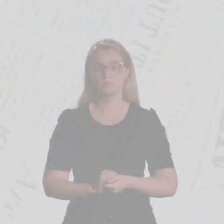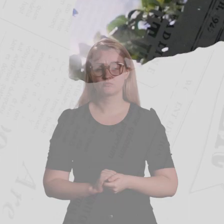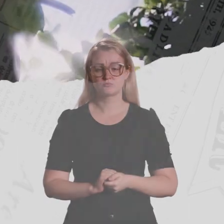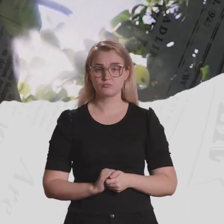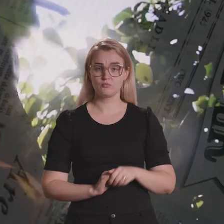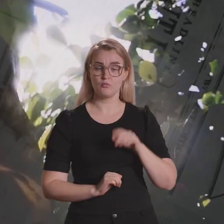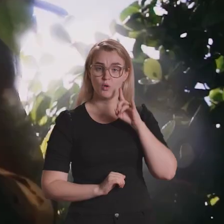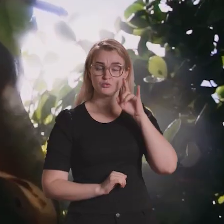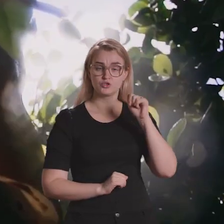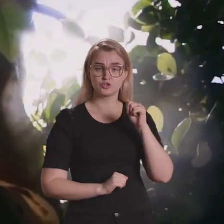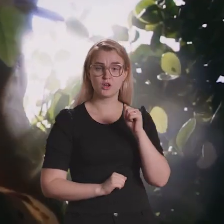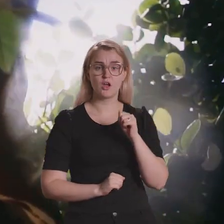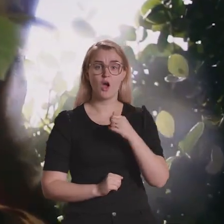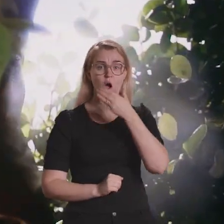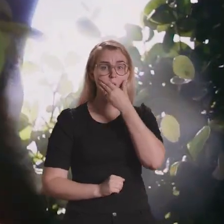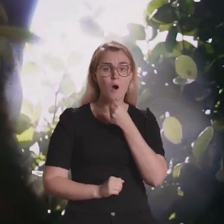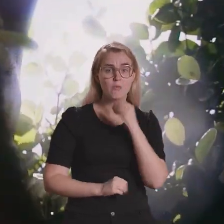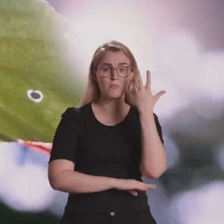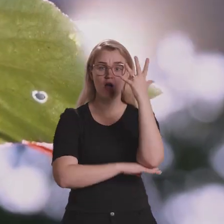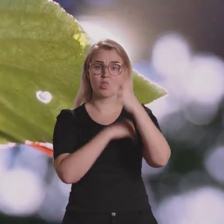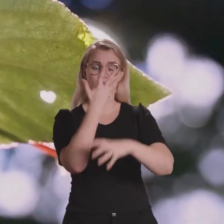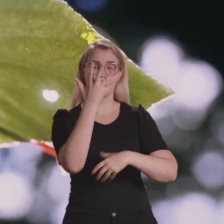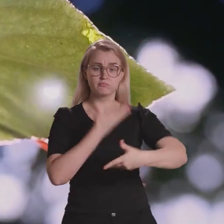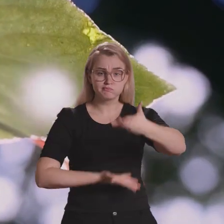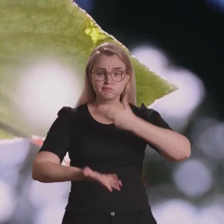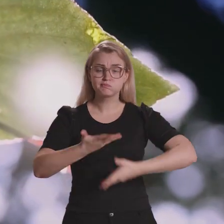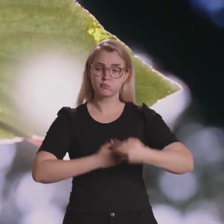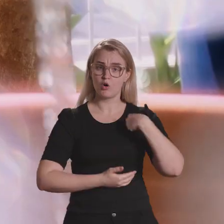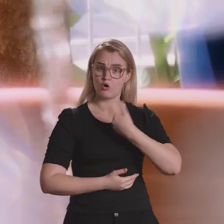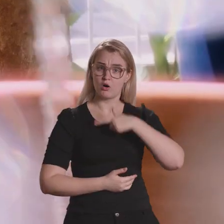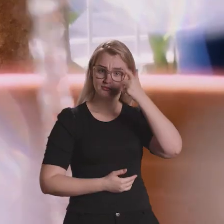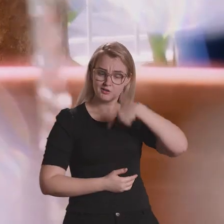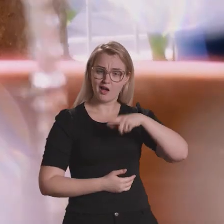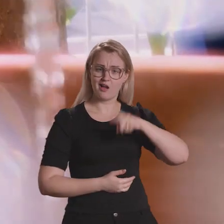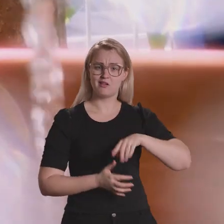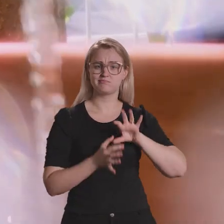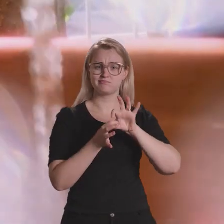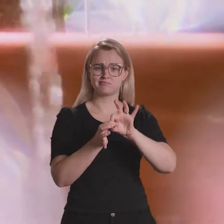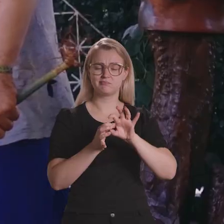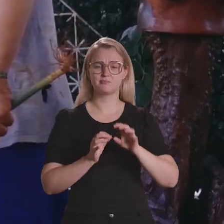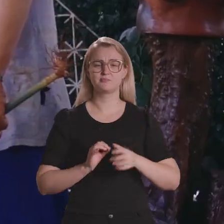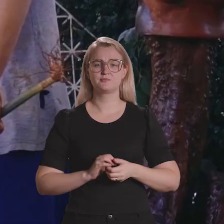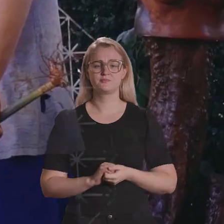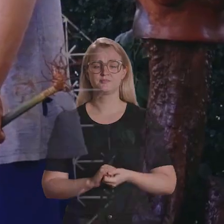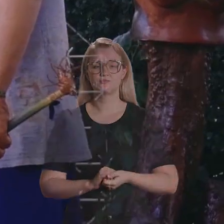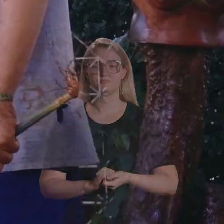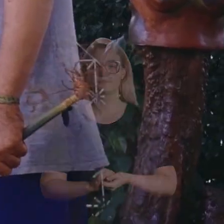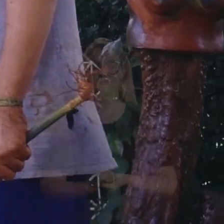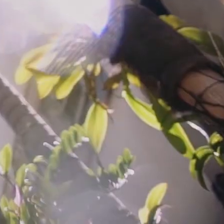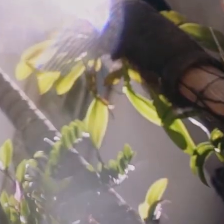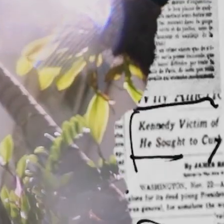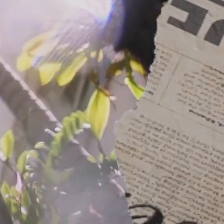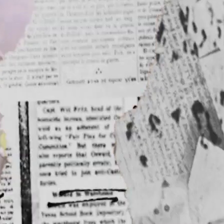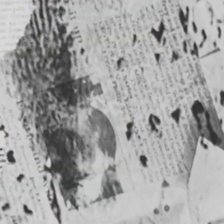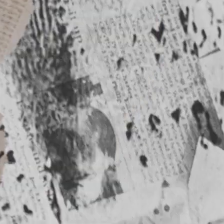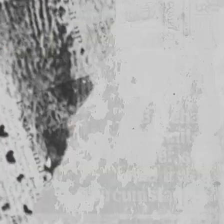Um dia dividimos homem e natureza. Somos essa criação. E dessa união que nós estamos falando.